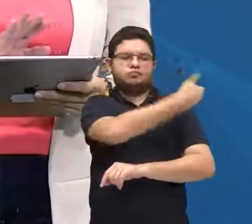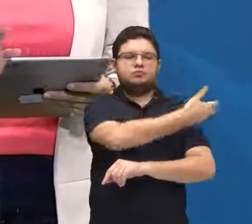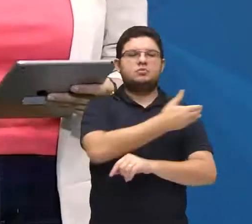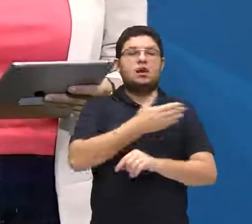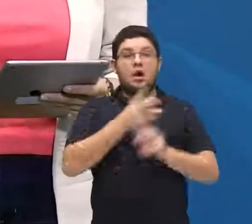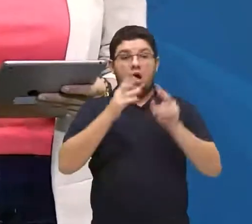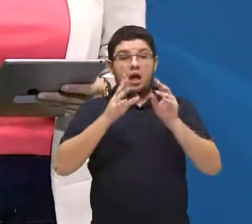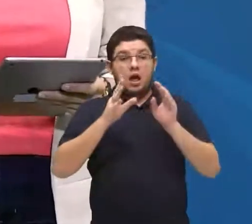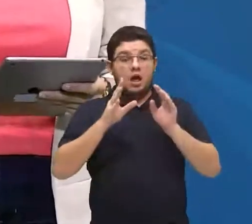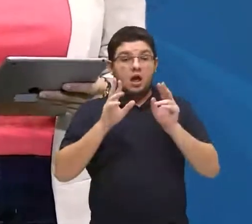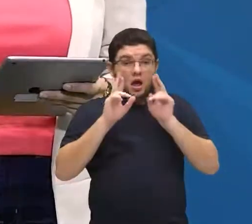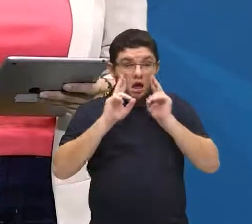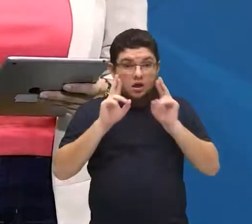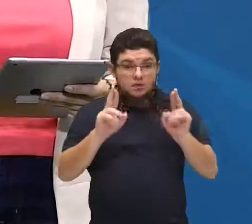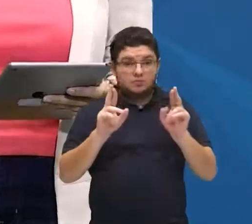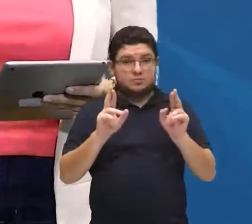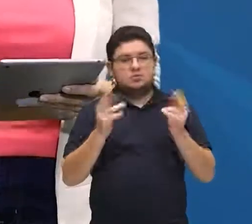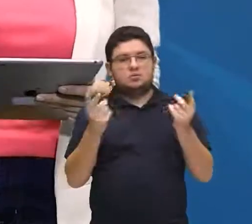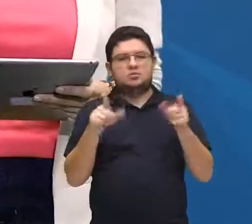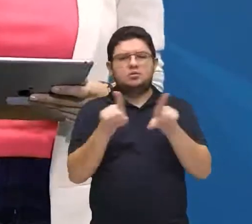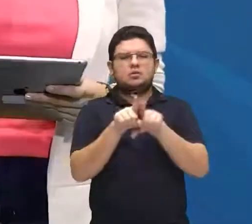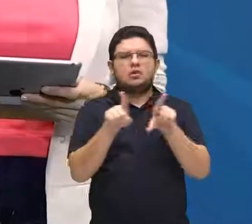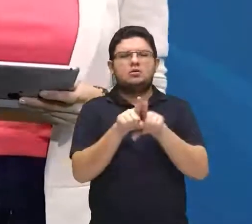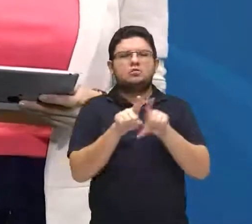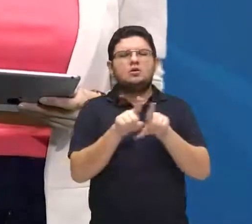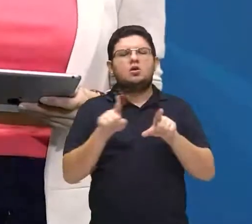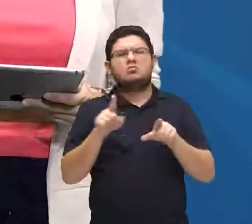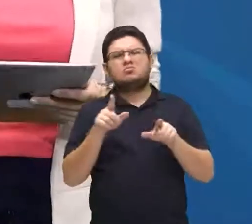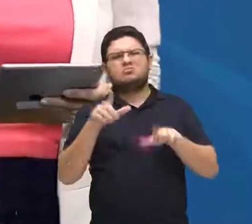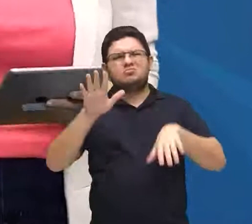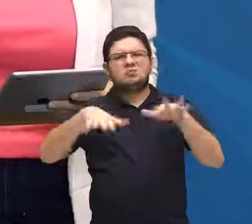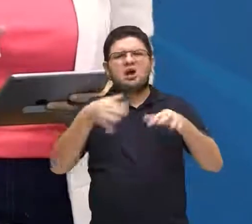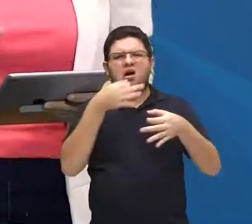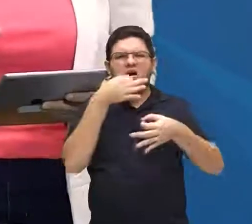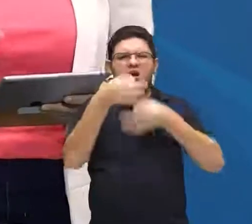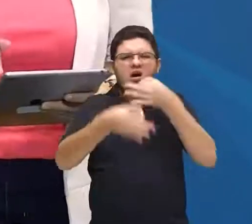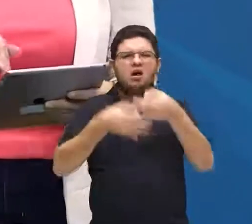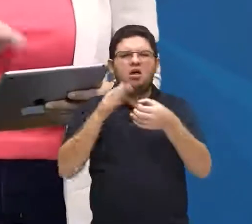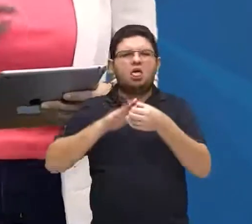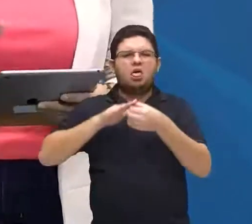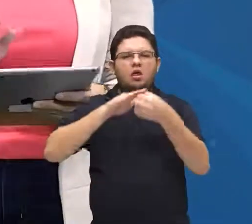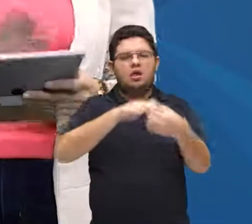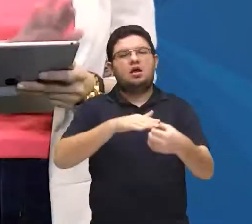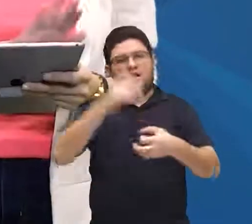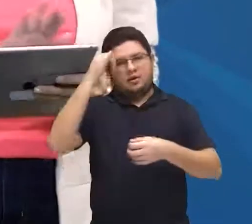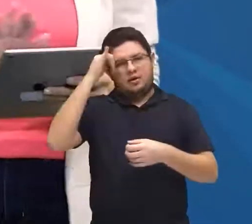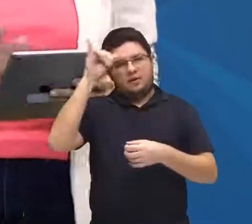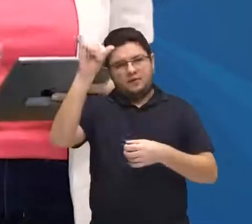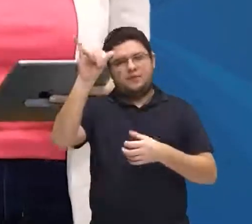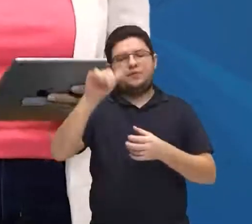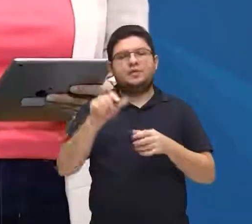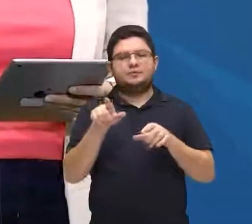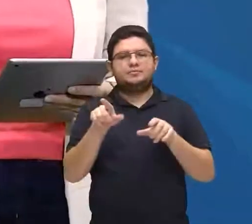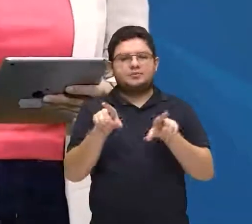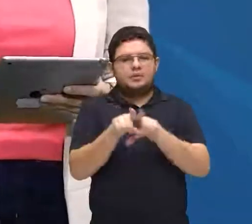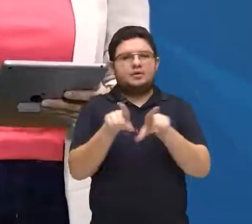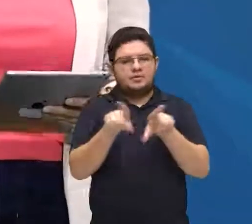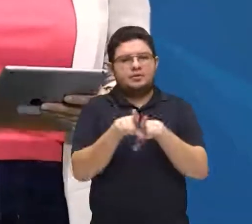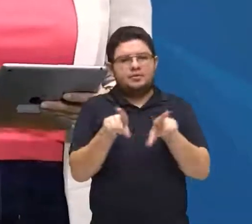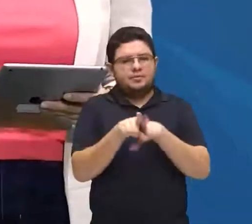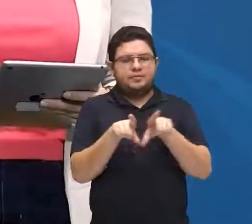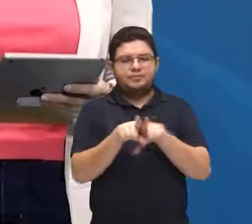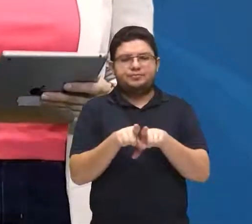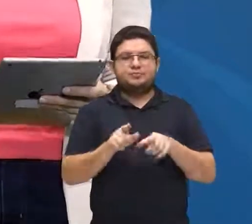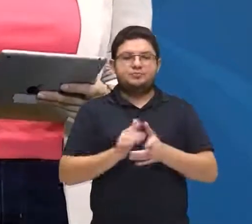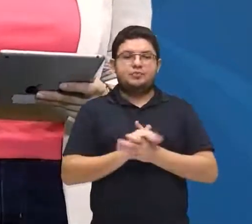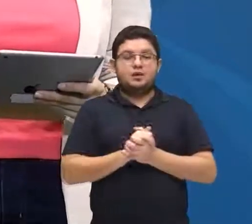vamos evitar comentários que venham aí a ofender o coleguinha, né, e tudo mais. Então vamos respeitar os colegas e